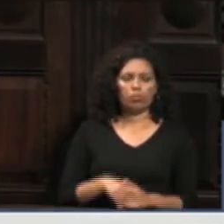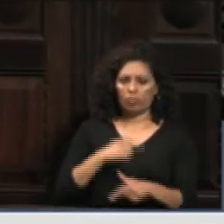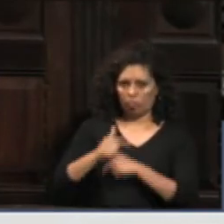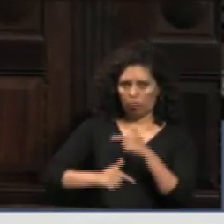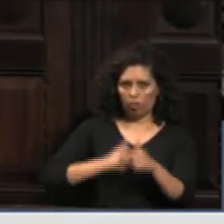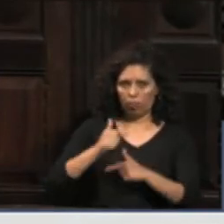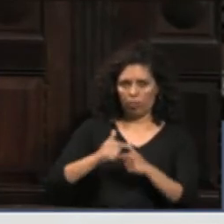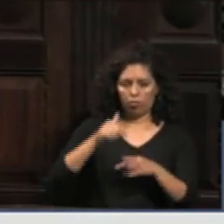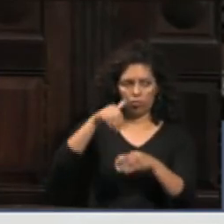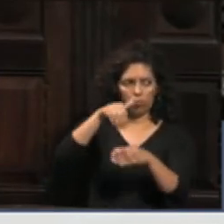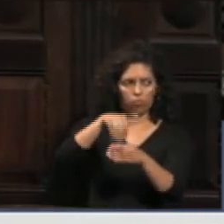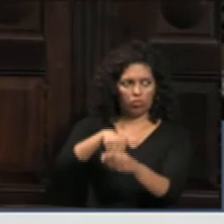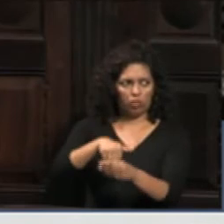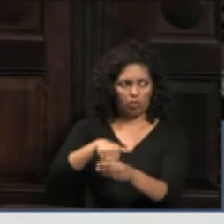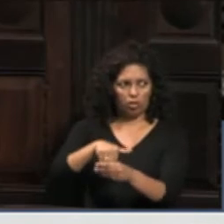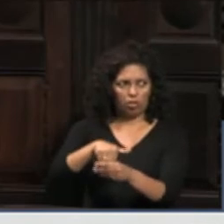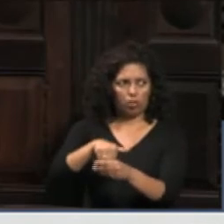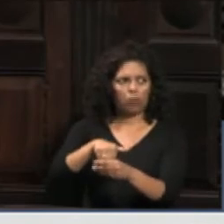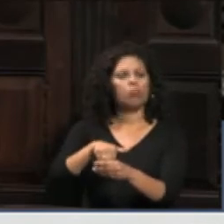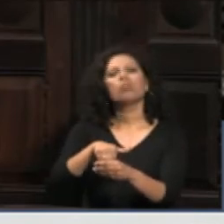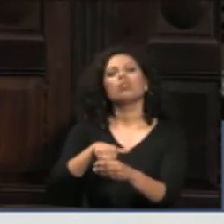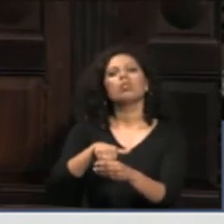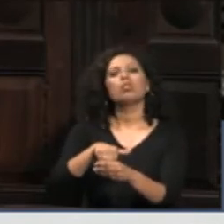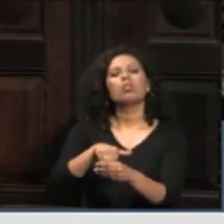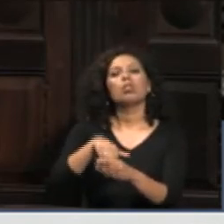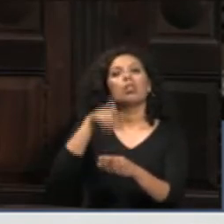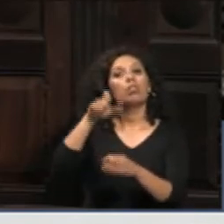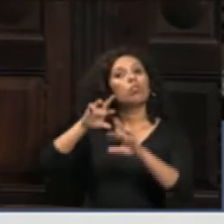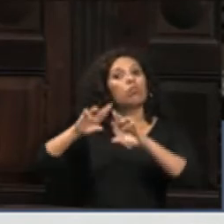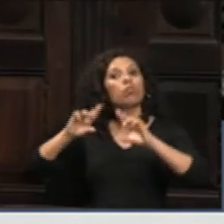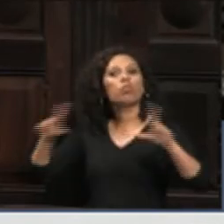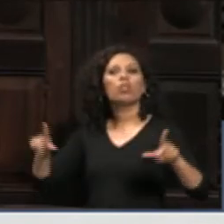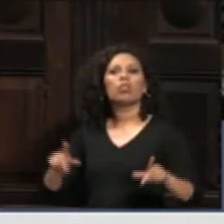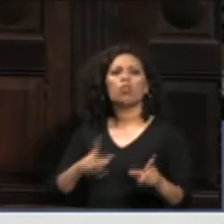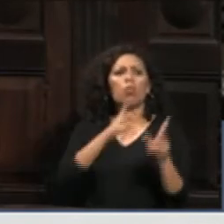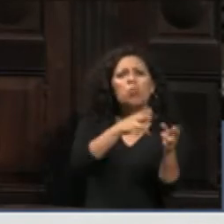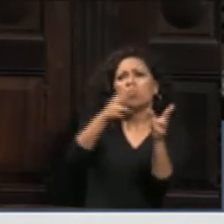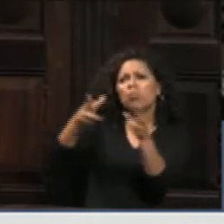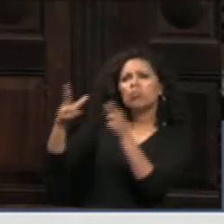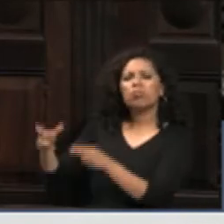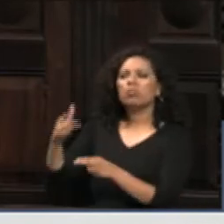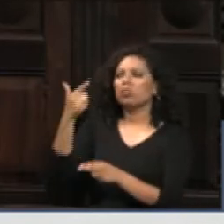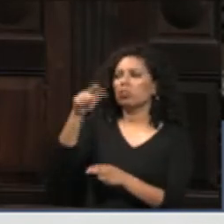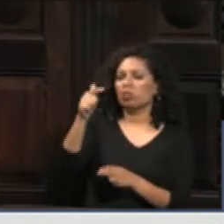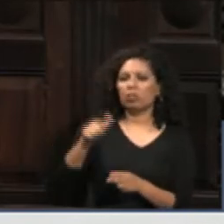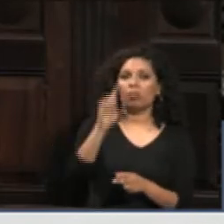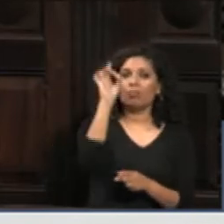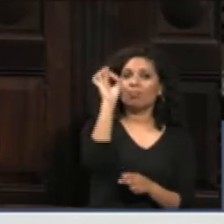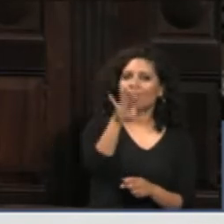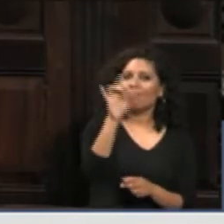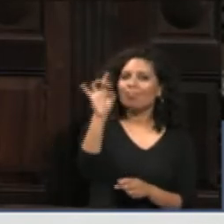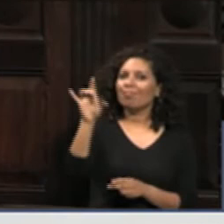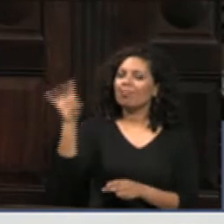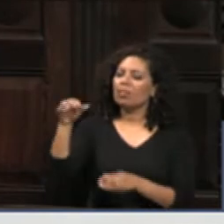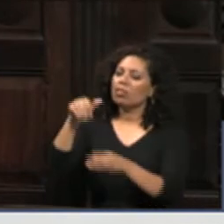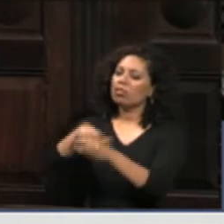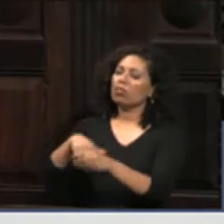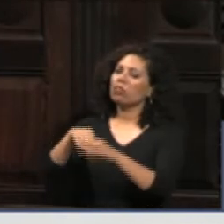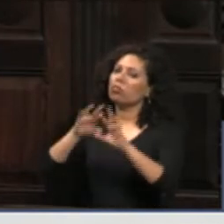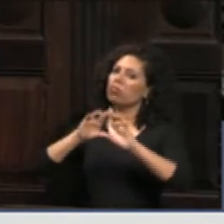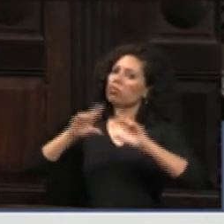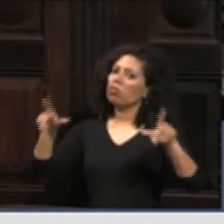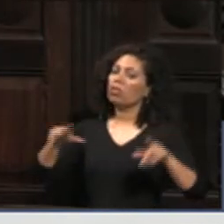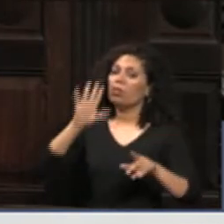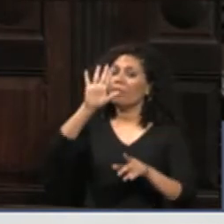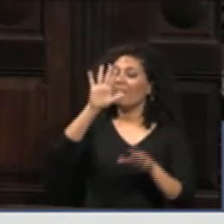toda eleição, eu sempre falo, toda eleição é diferente da anterior. Mas esta tem uma característica que